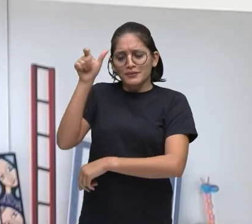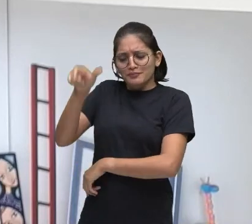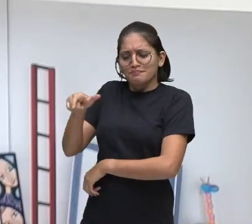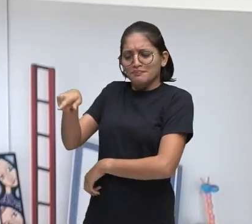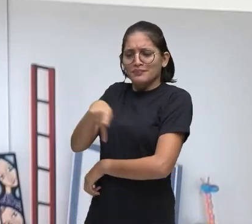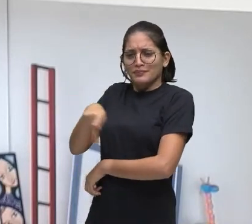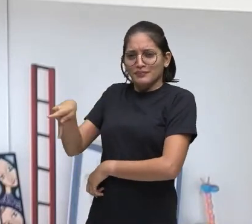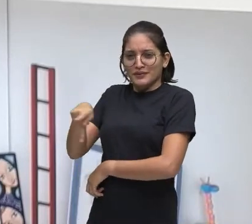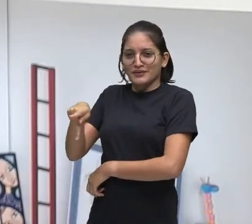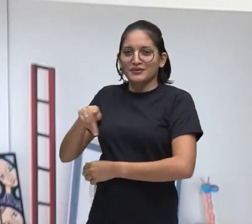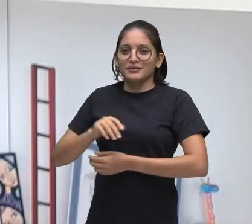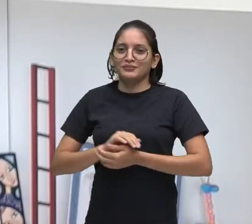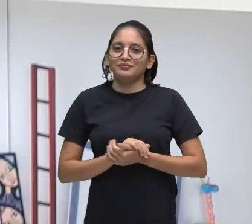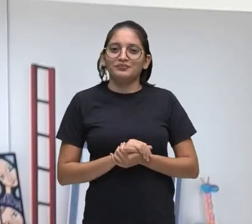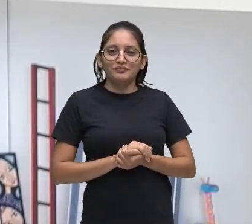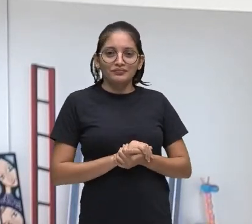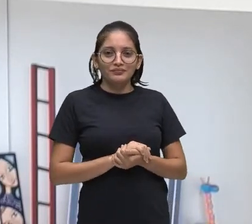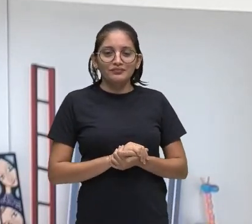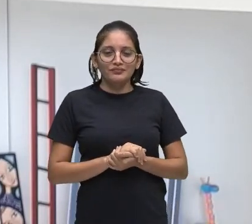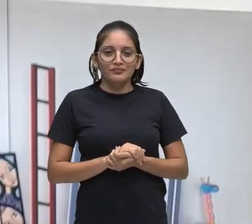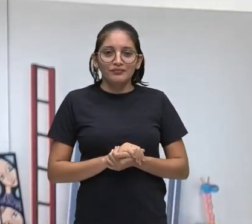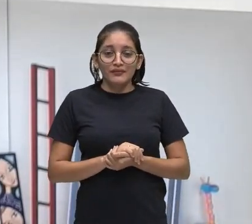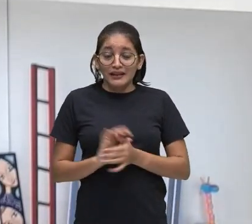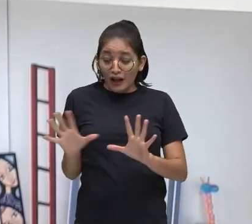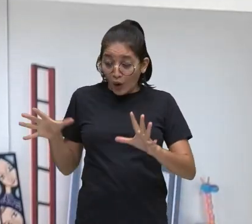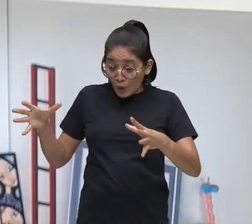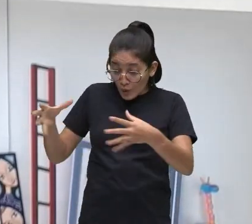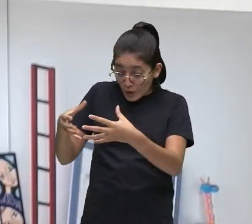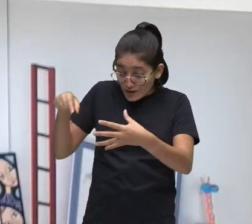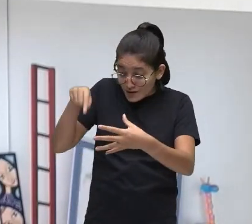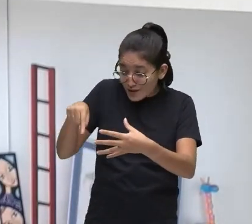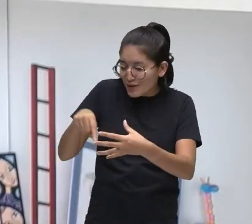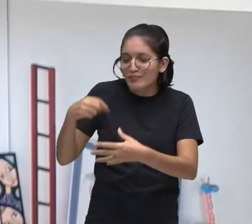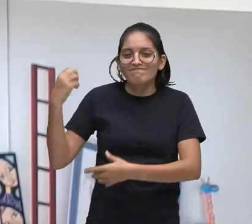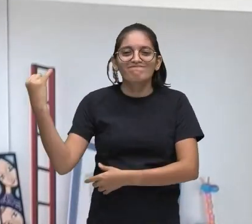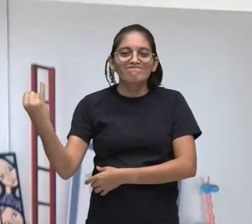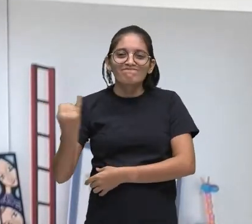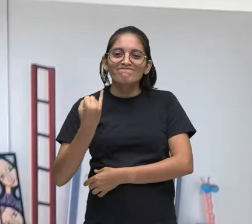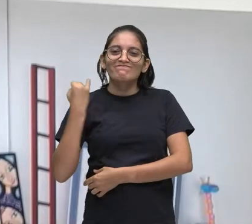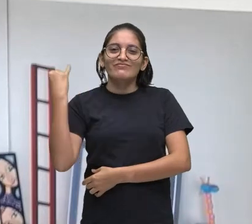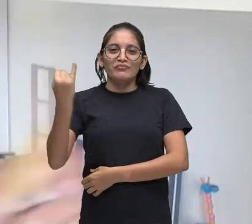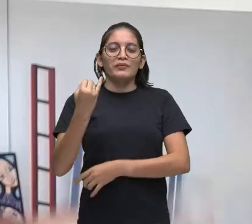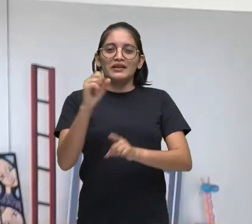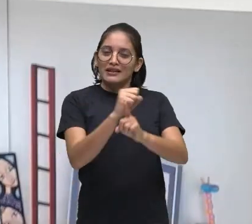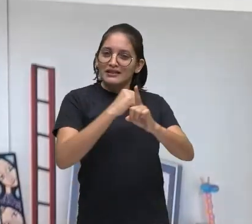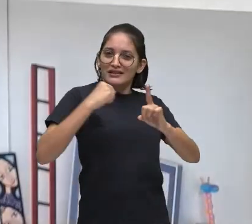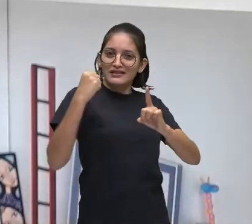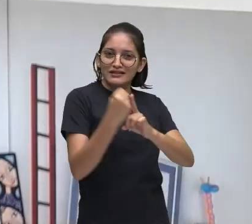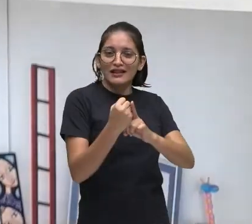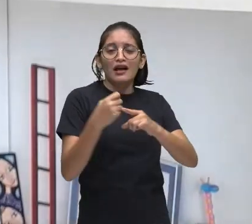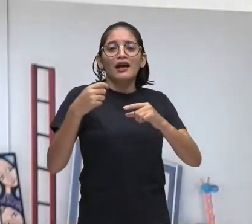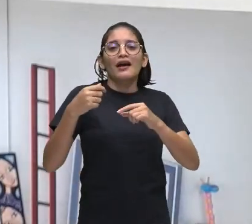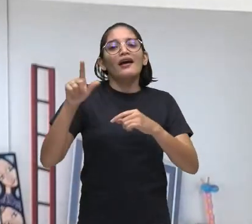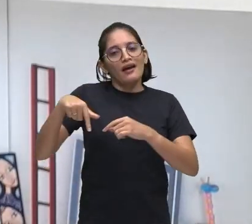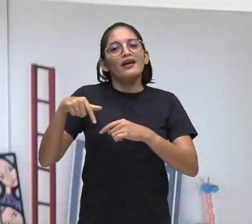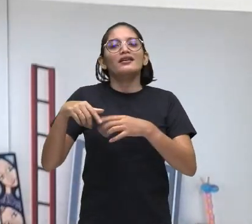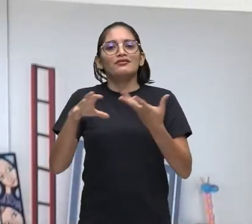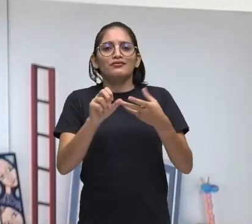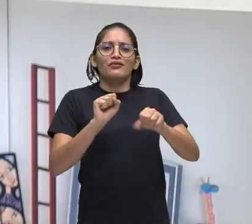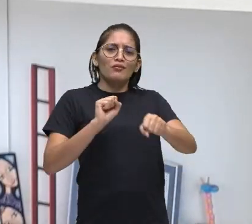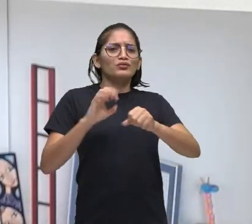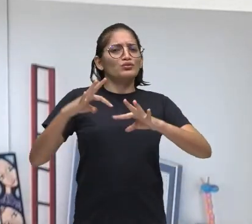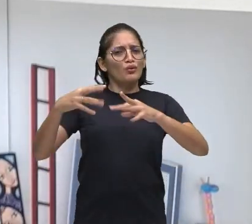professor e essa classe que é tão importante para toda a sociedade, que forma todos os cidadãos e